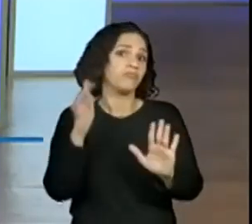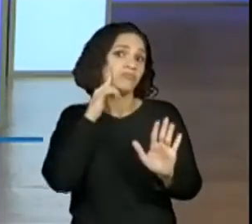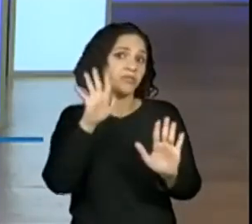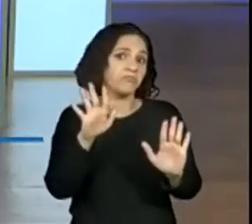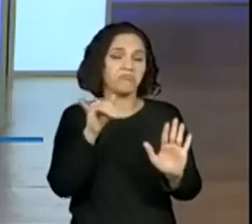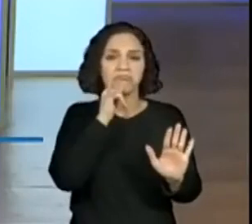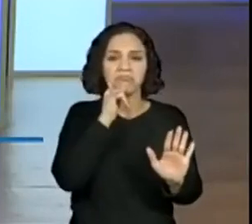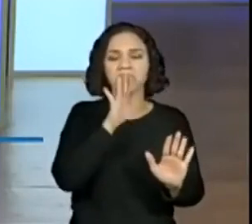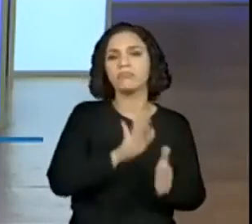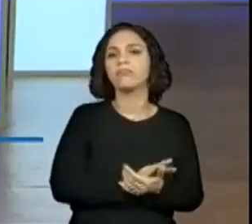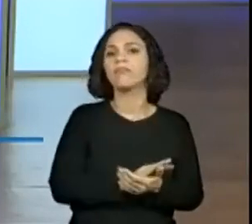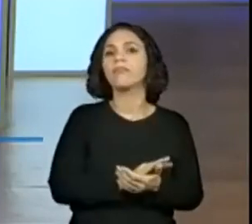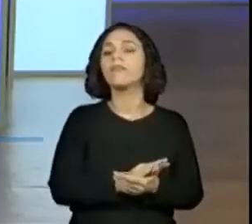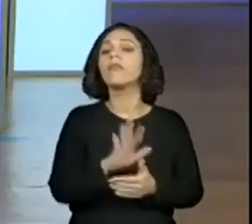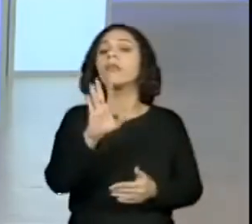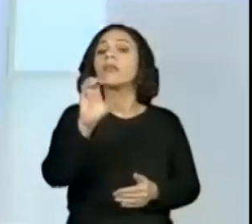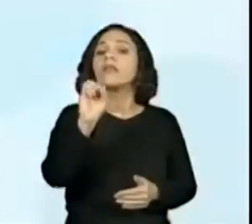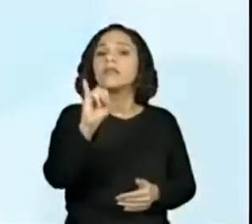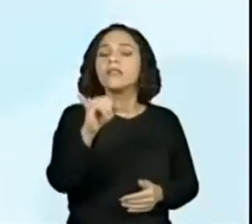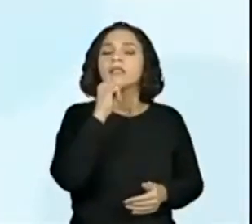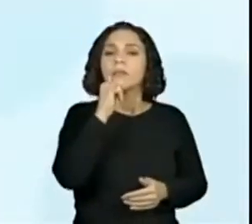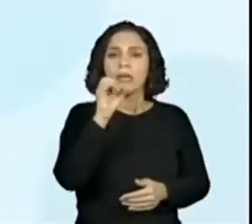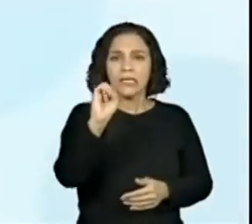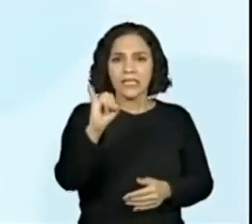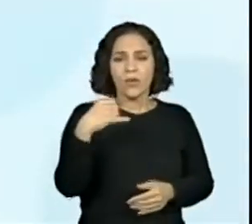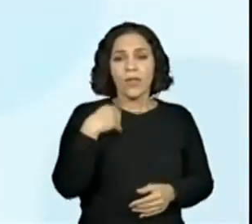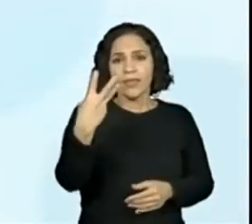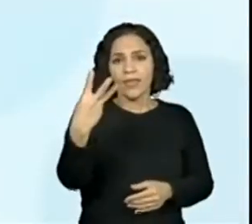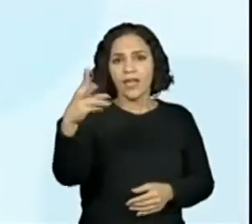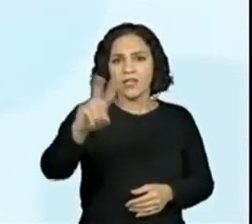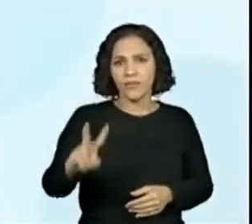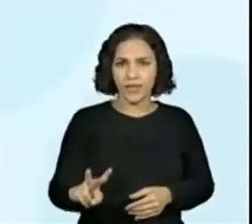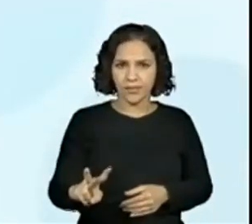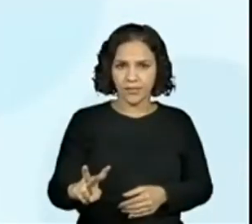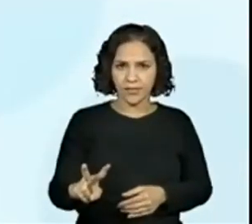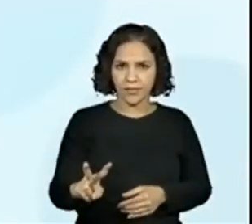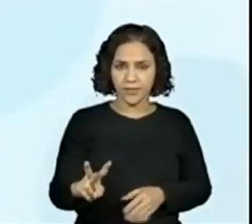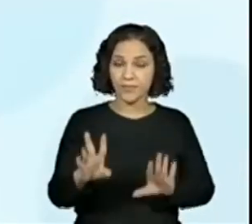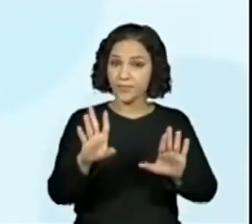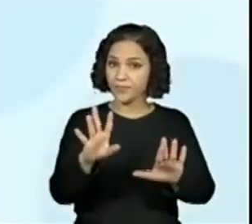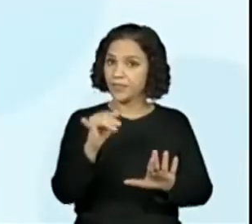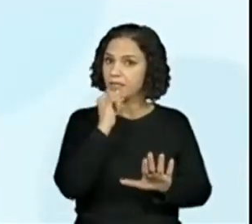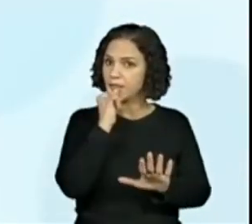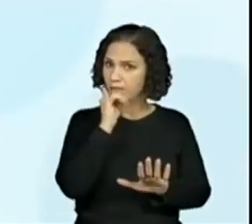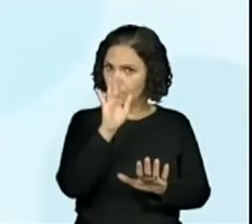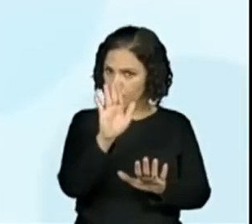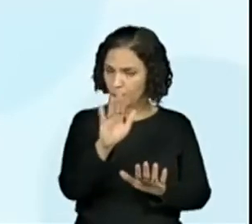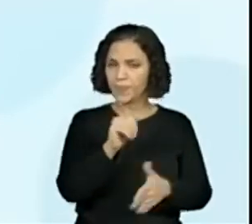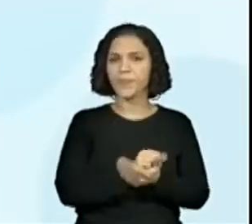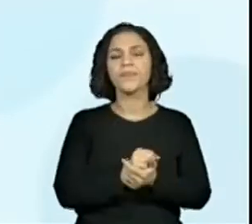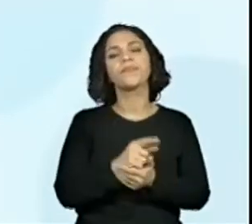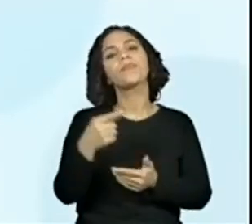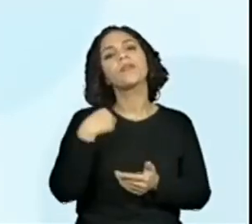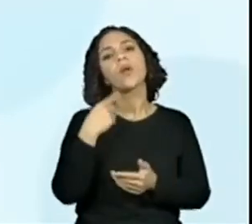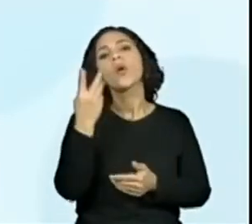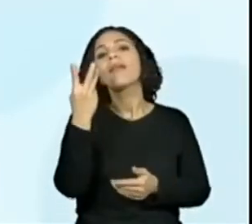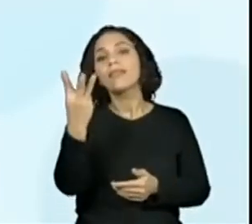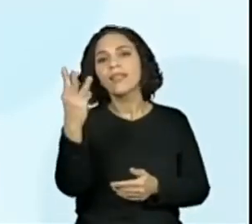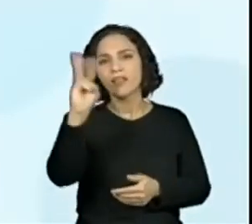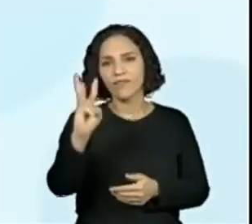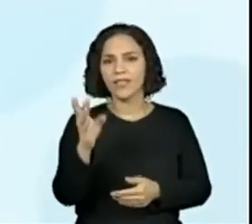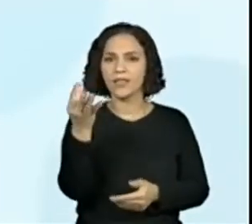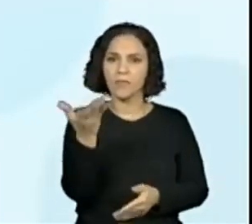eu invés da gente jogar uma vez nosso jogássemos três vezes só presta atenção na pergunta se nós jogasse uns três vezes